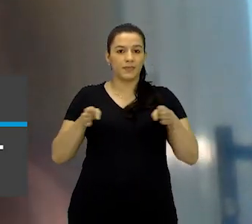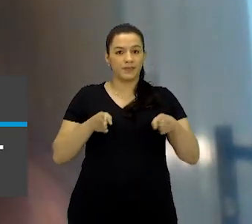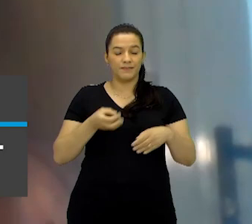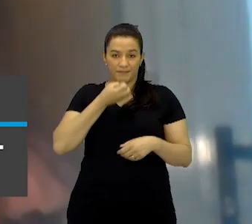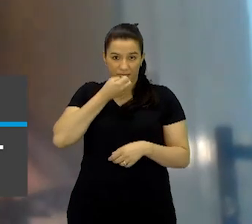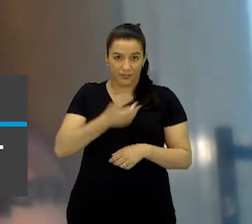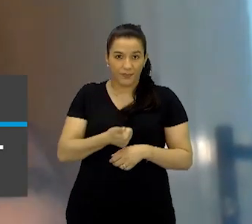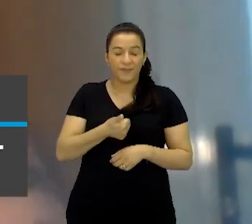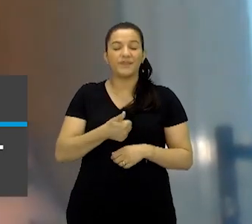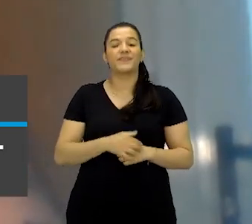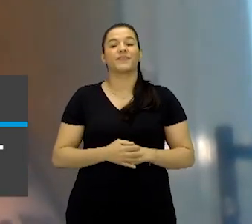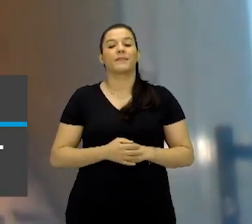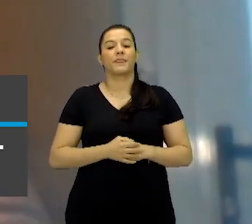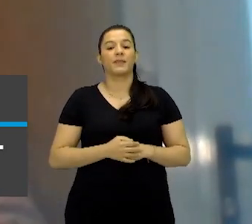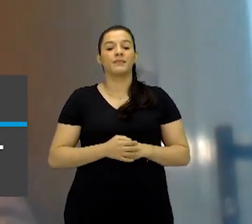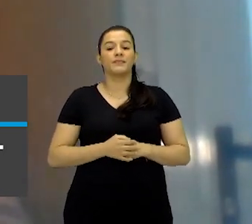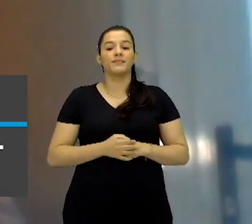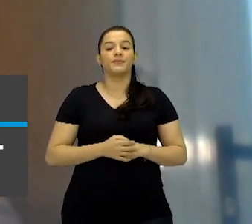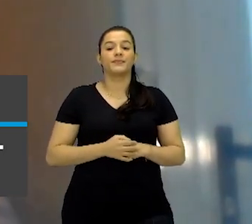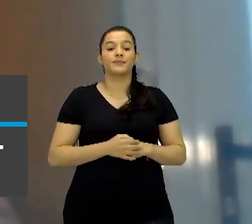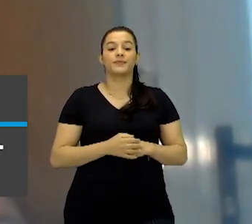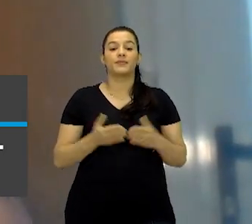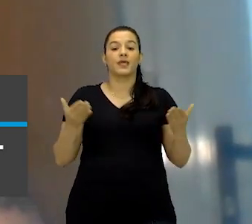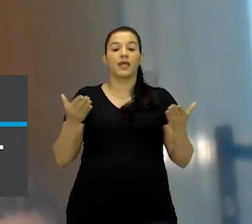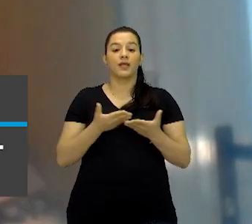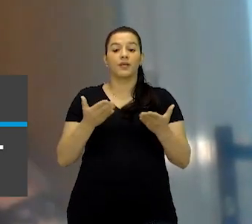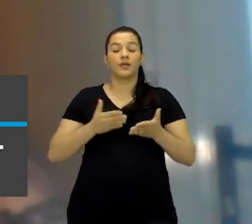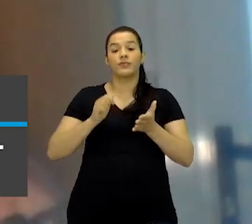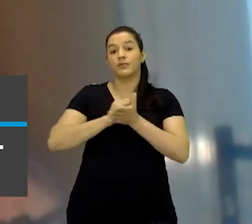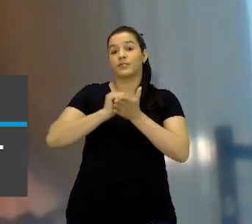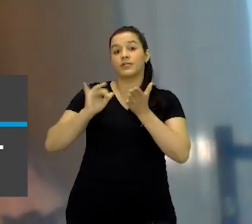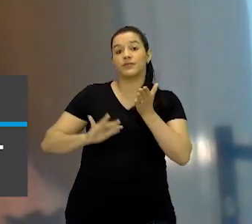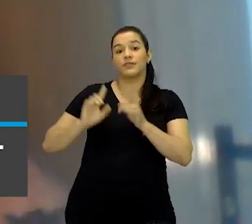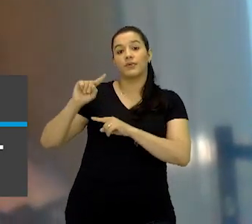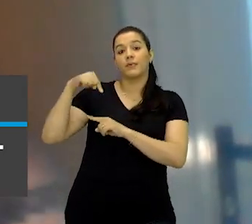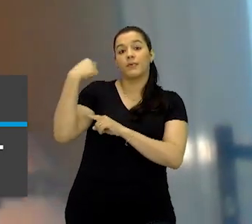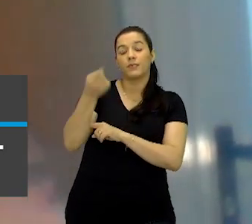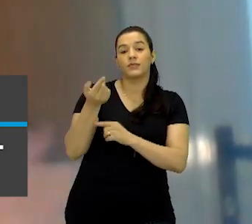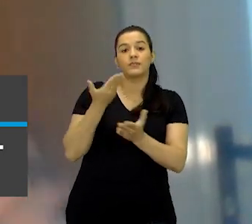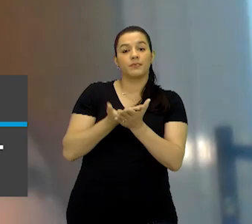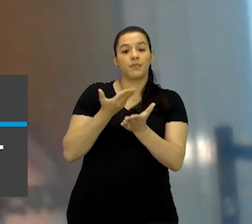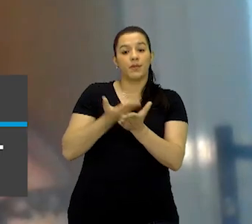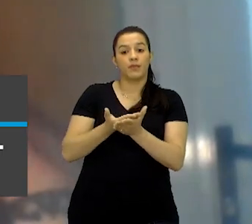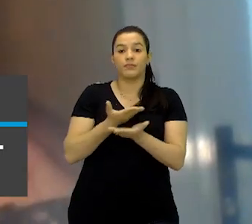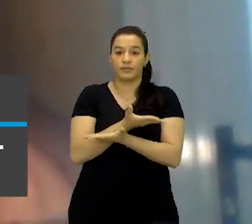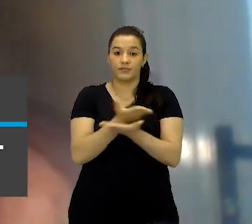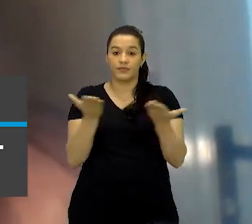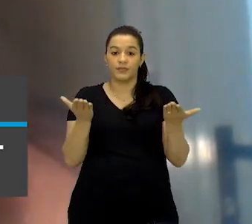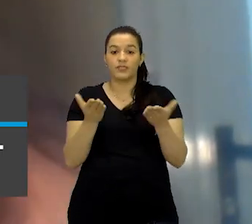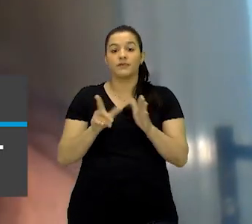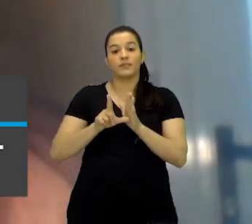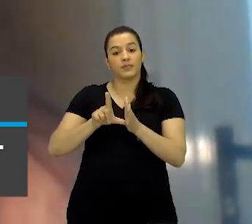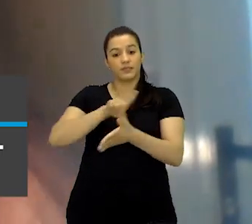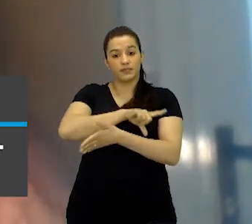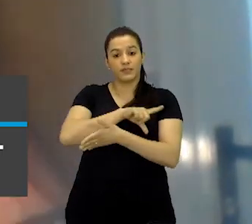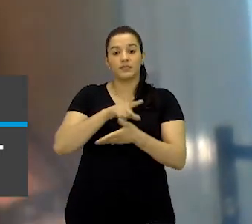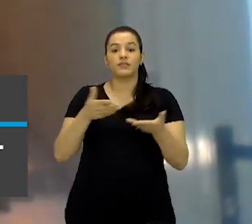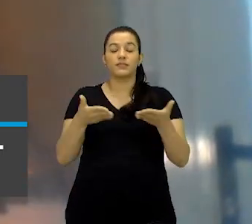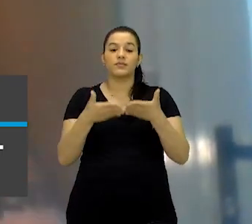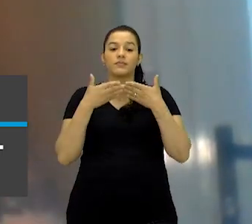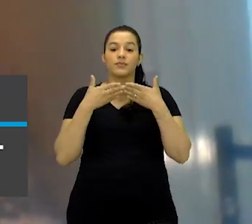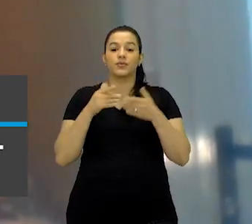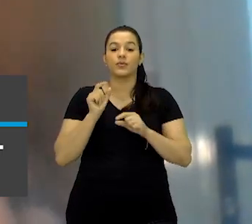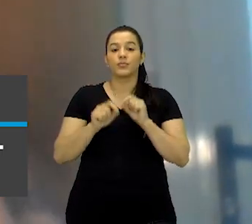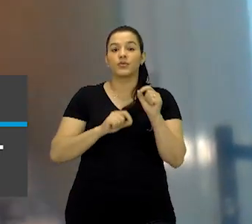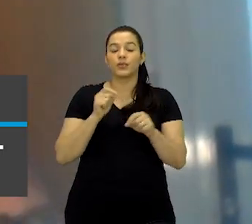bom? Aí, pessoal, quero deixar uma atividade para a próxima aula. Mas antes disso, eu quero que a